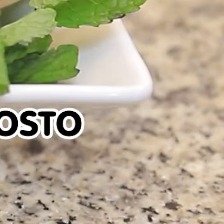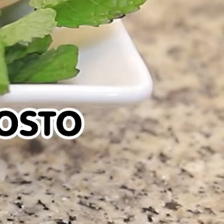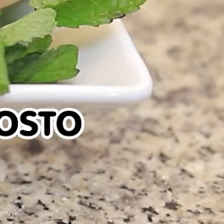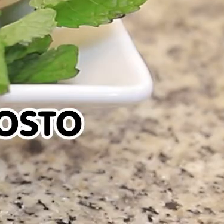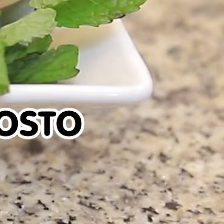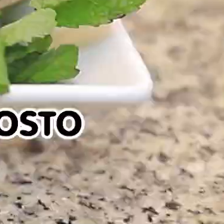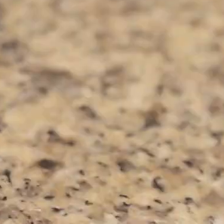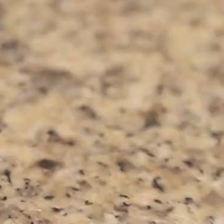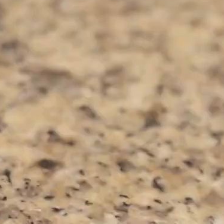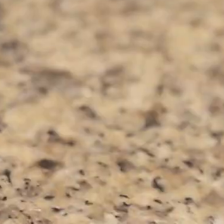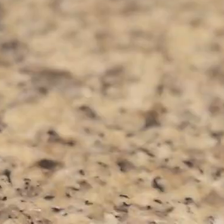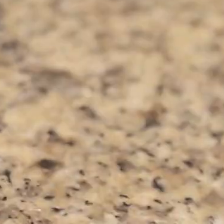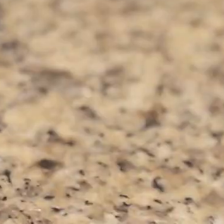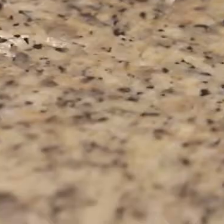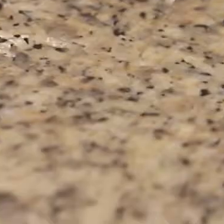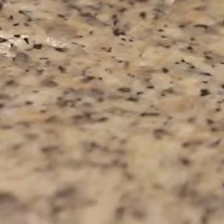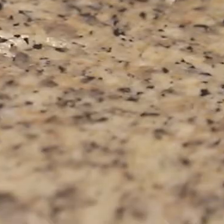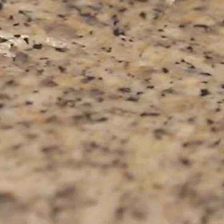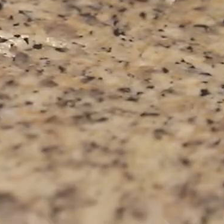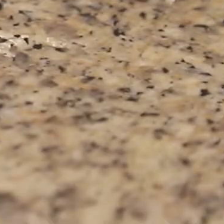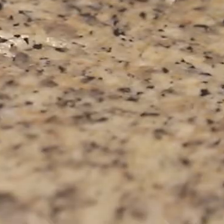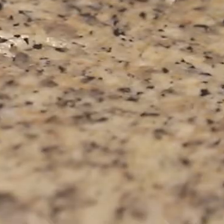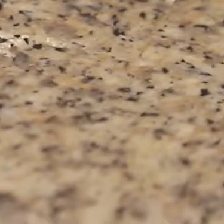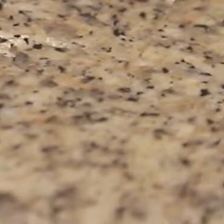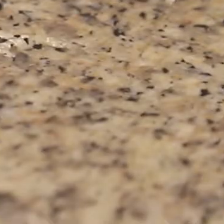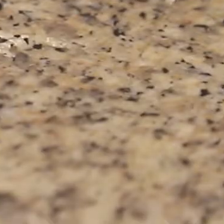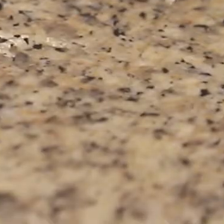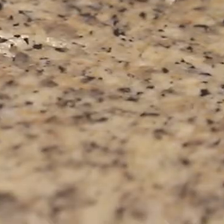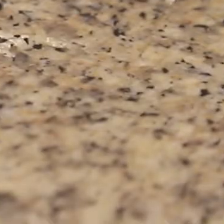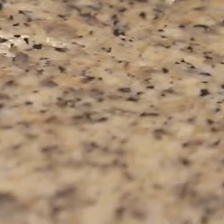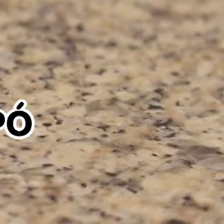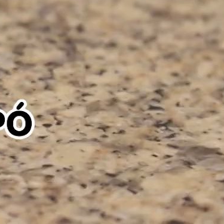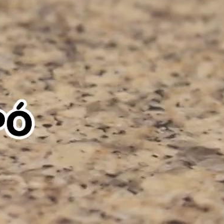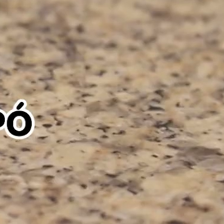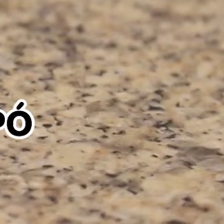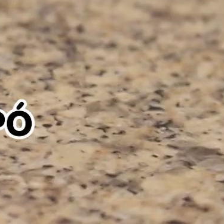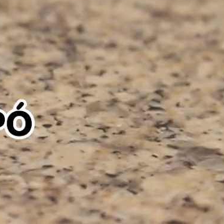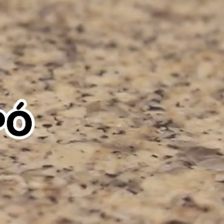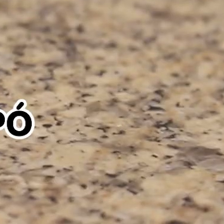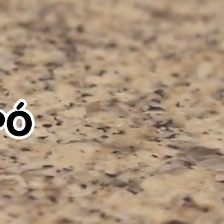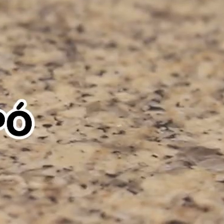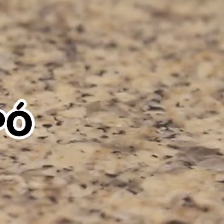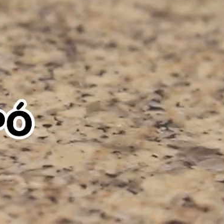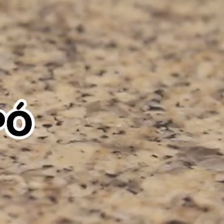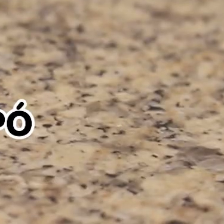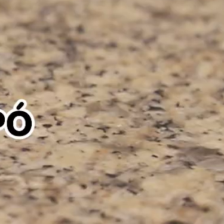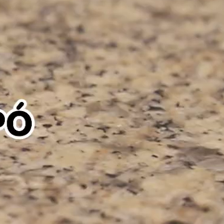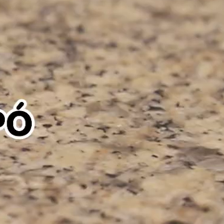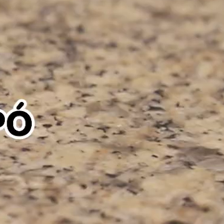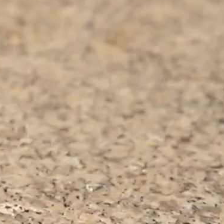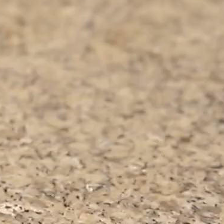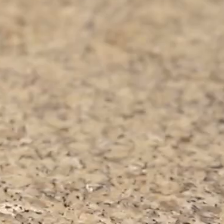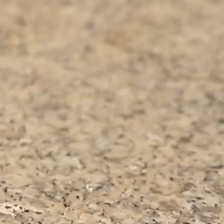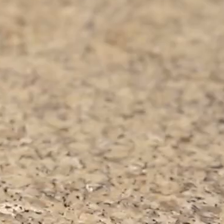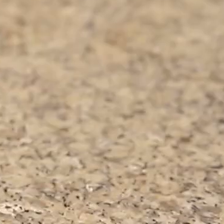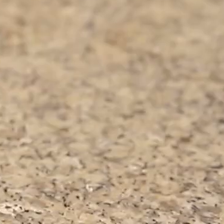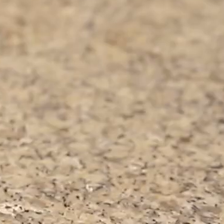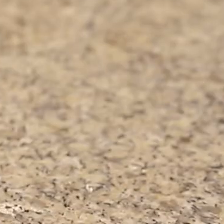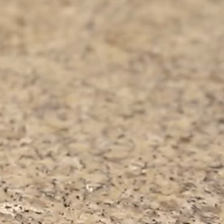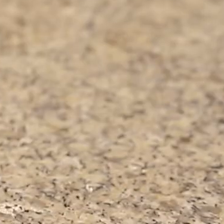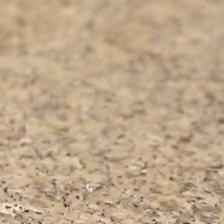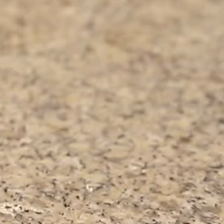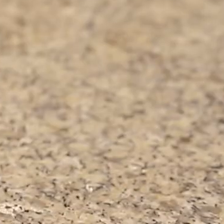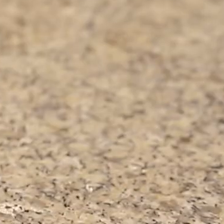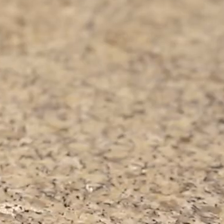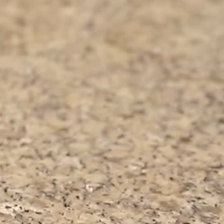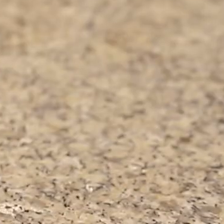gosto. Sal e pimenta do reino também a gosto, uma colher de café de fermento em pó e 3 colheres